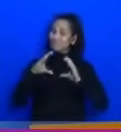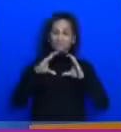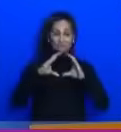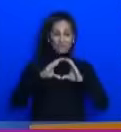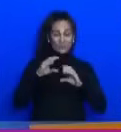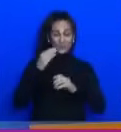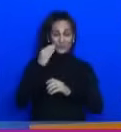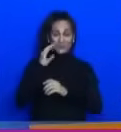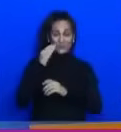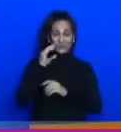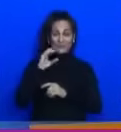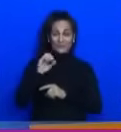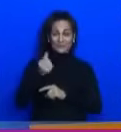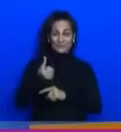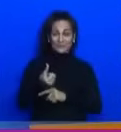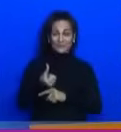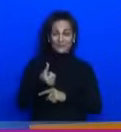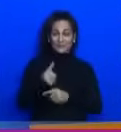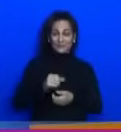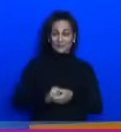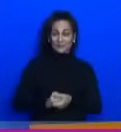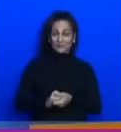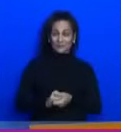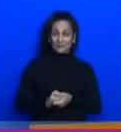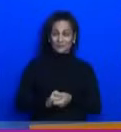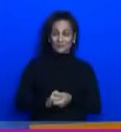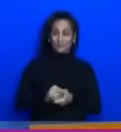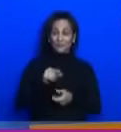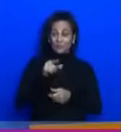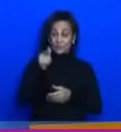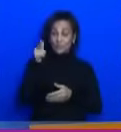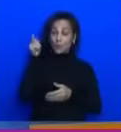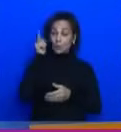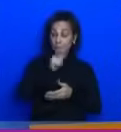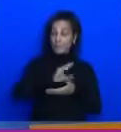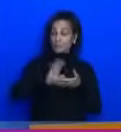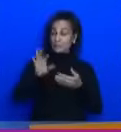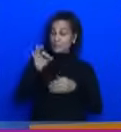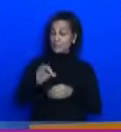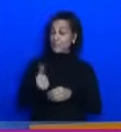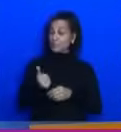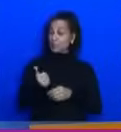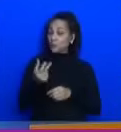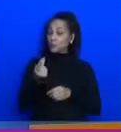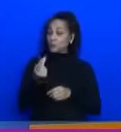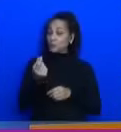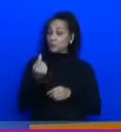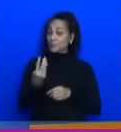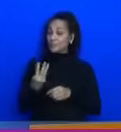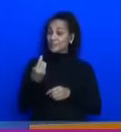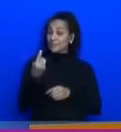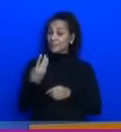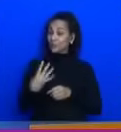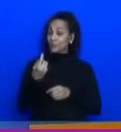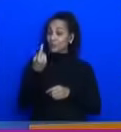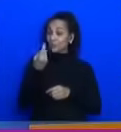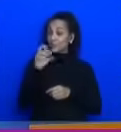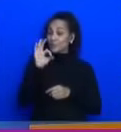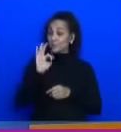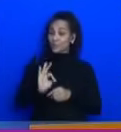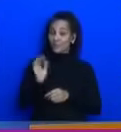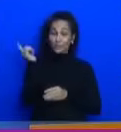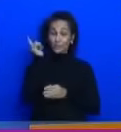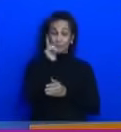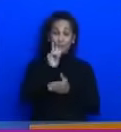rosa, 06. Rosa, 06. Você ganha prêmio acertando 11, 12, 13, 14 ou 15 números. Bola